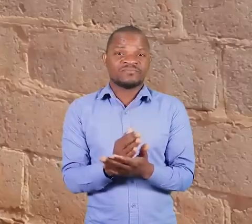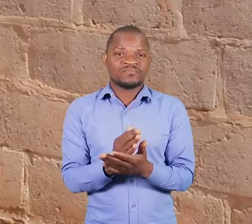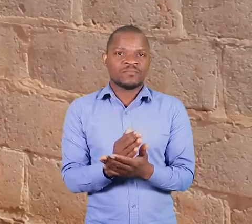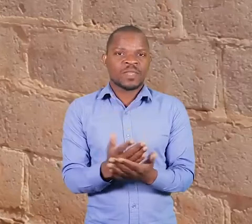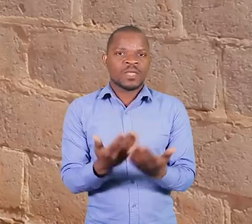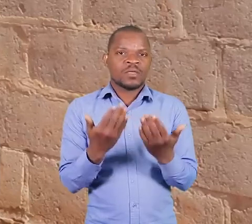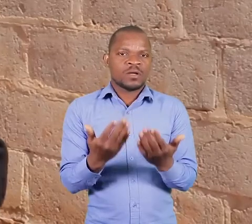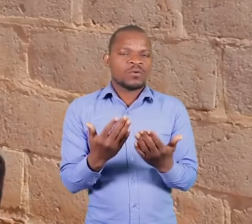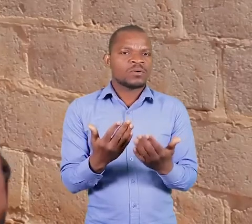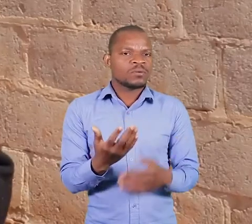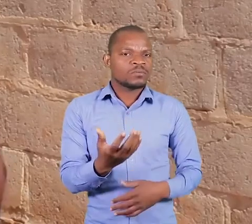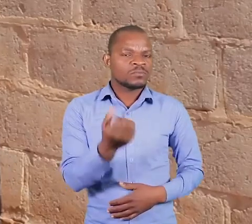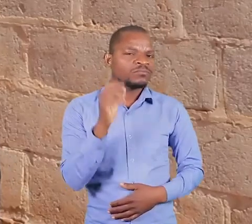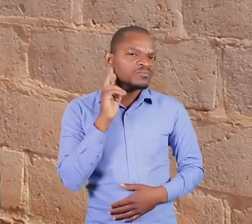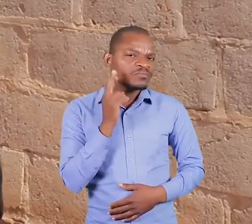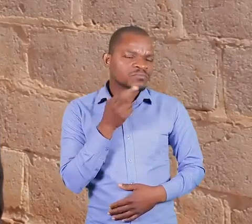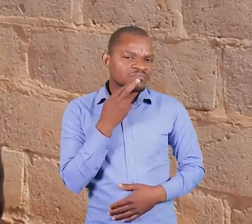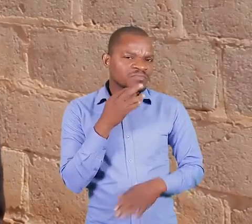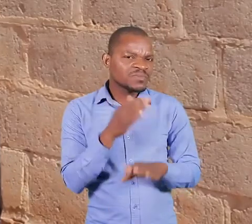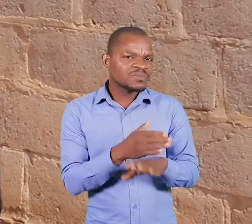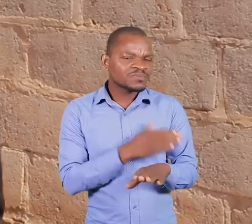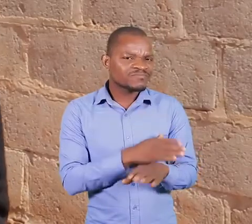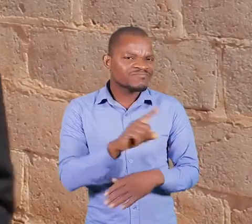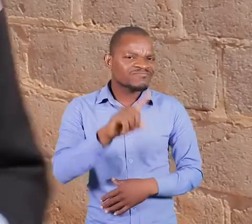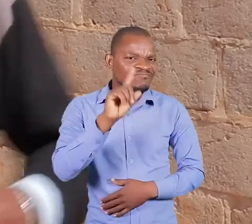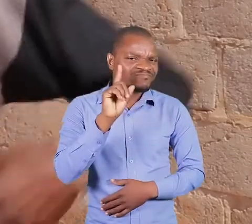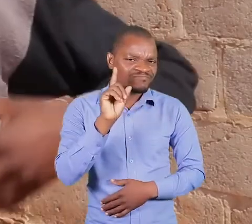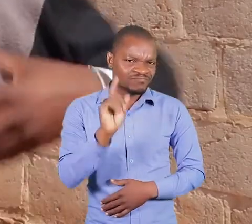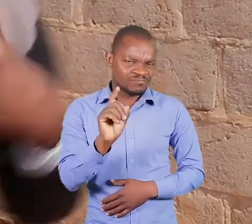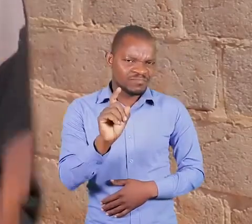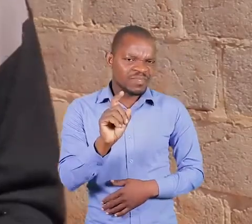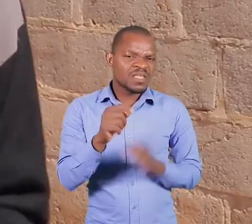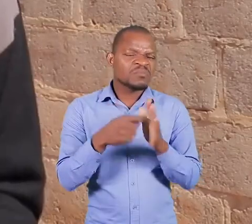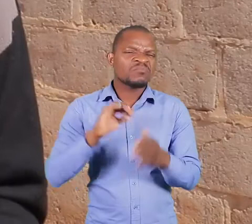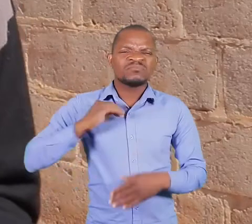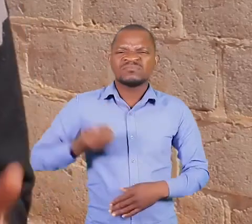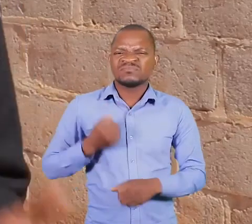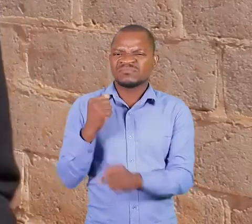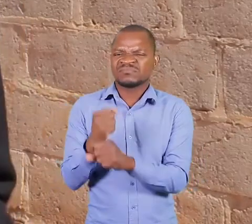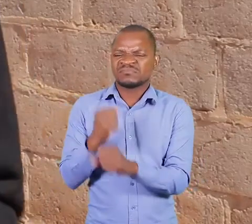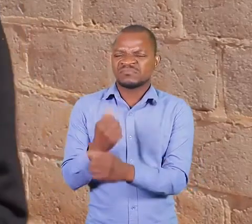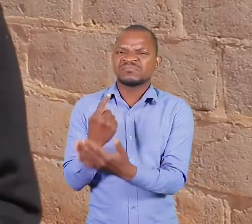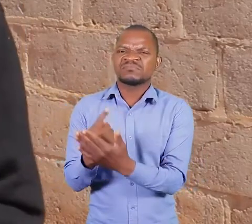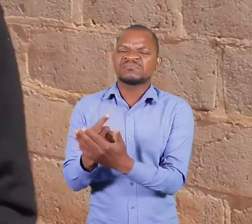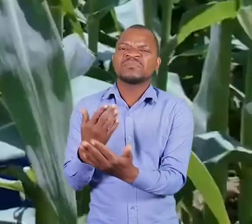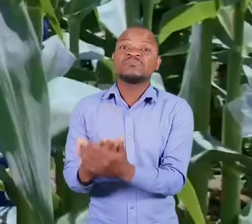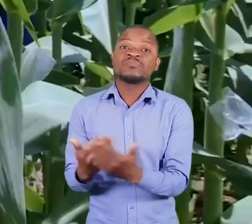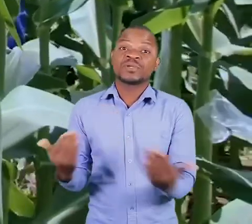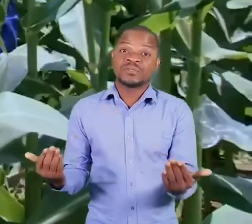nisso, acho que este é o melhor momento para respondermos aquela pergunta. Por que é tão importante que a mulher